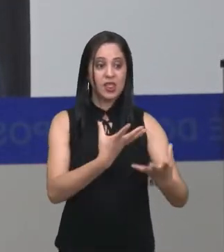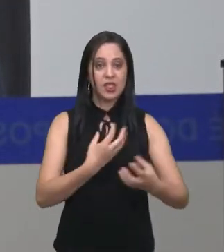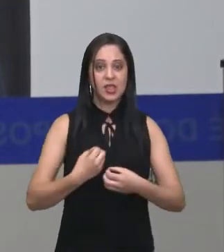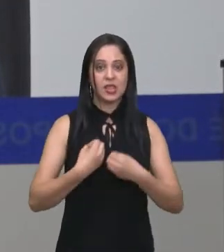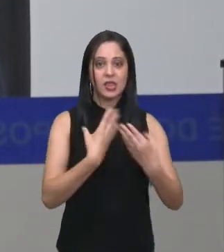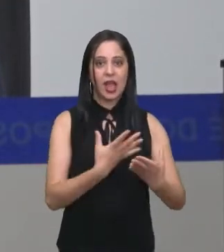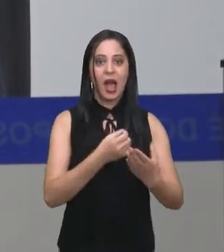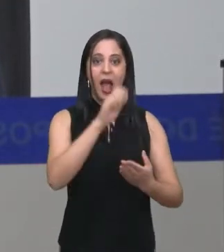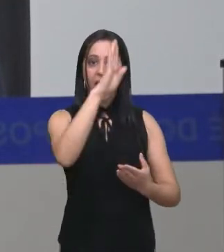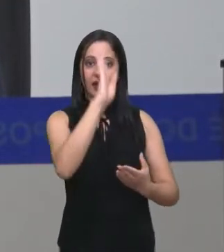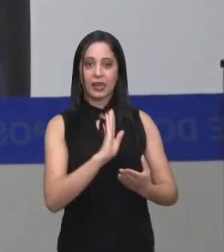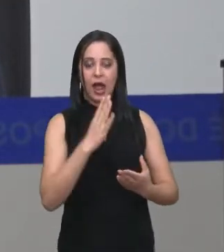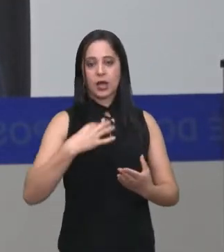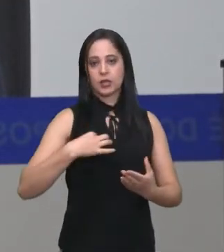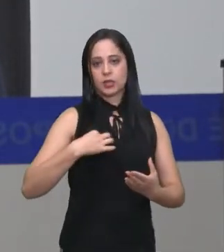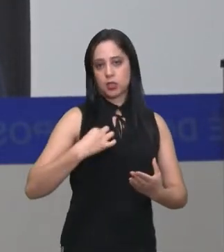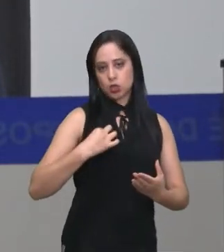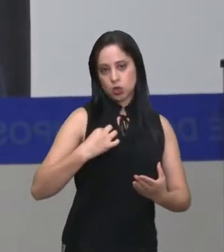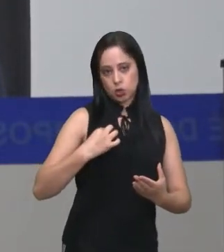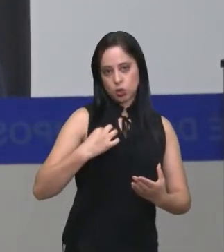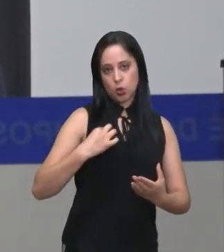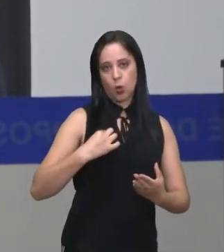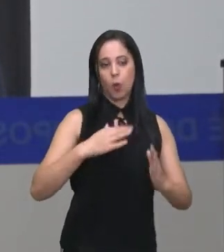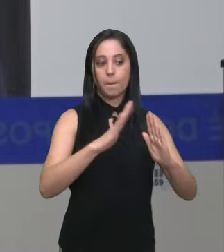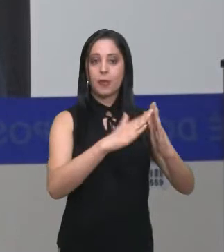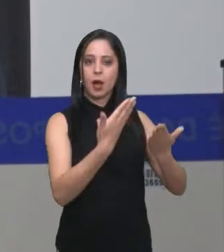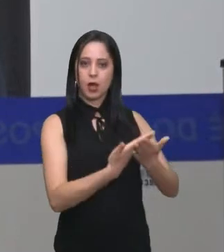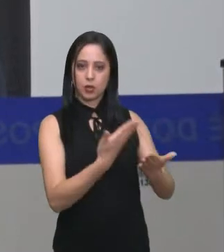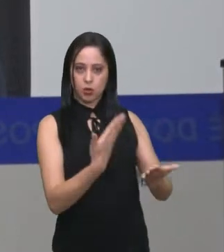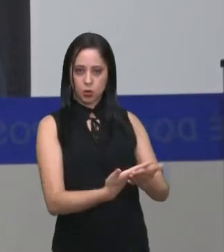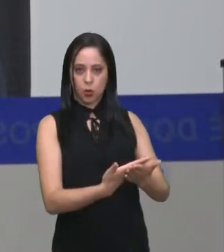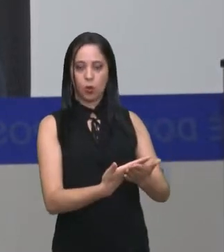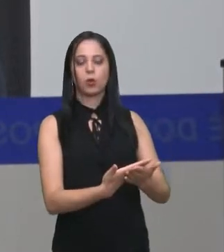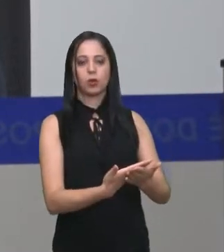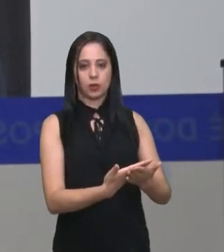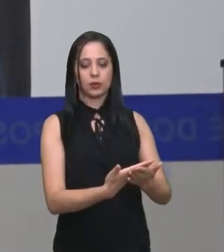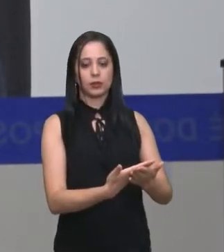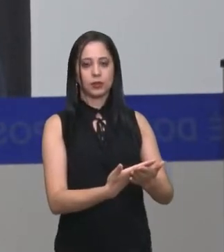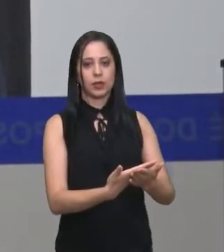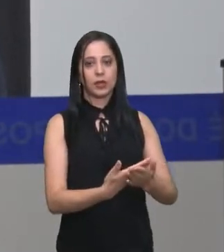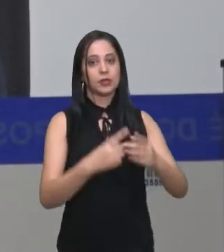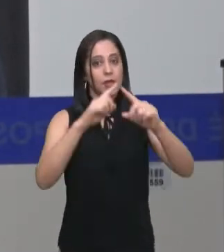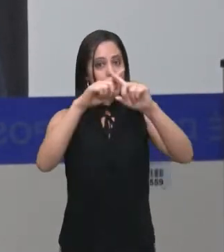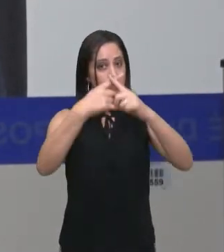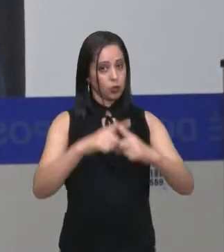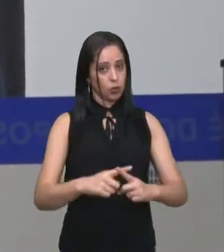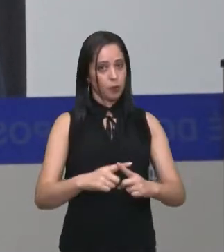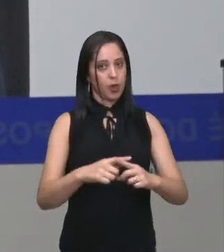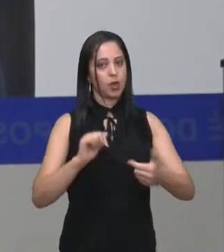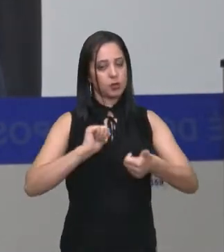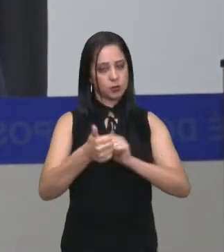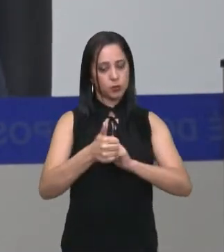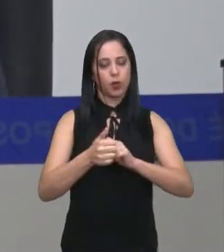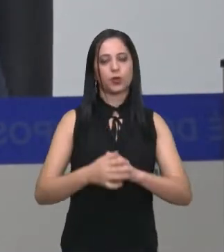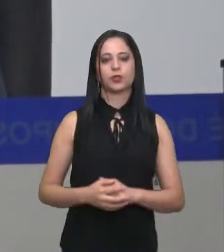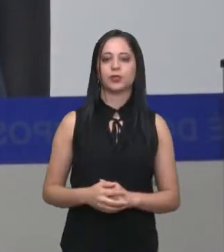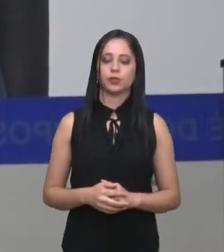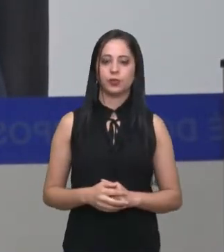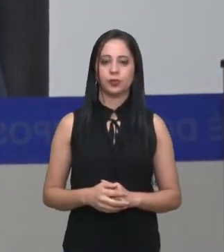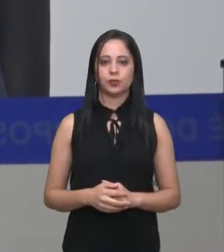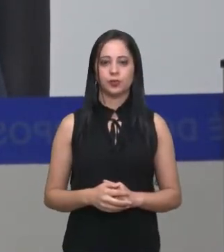a cada aluno matriculado na rede municipal de ensino fundamental para competir nos Jogos Escolares e da outras